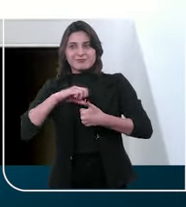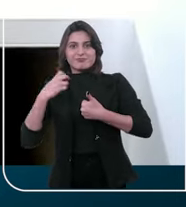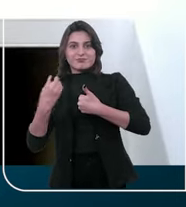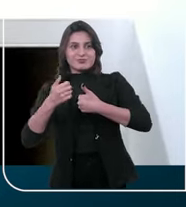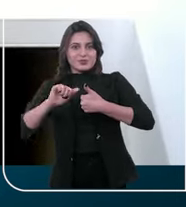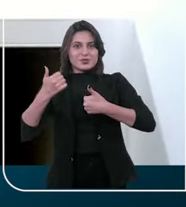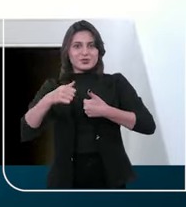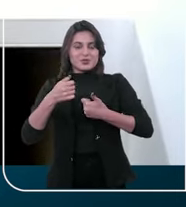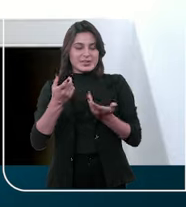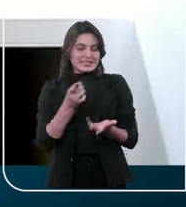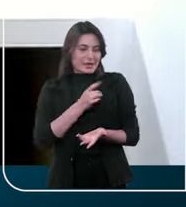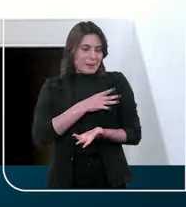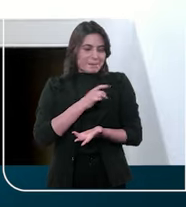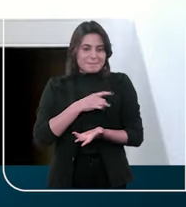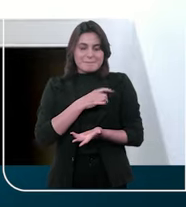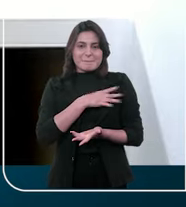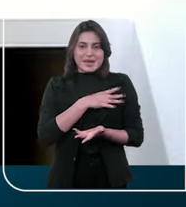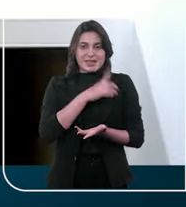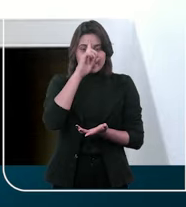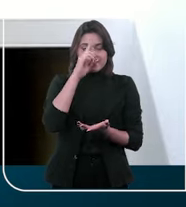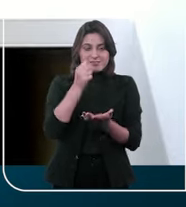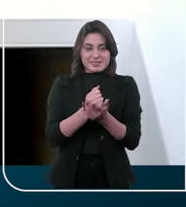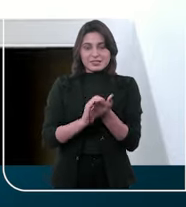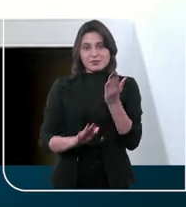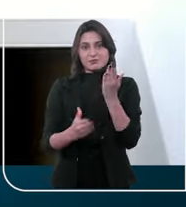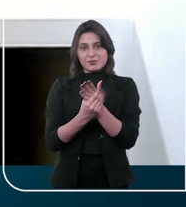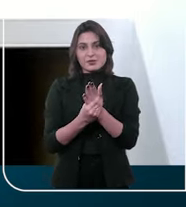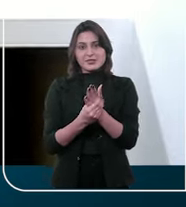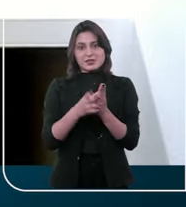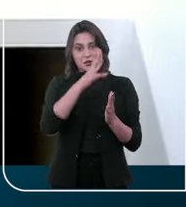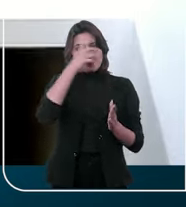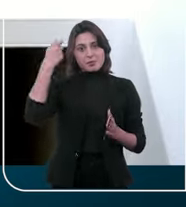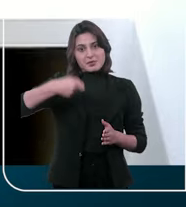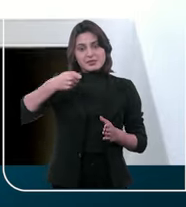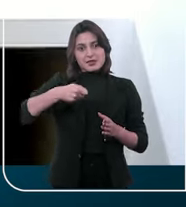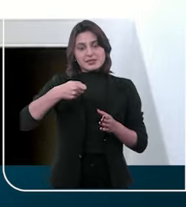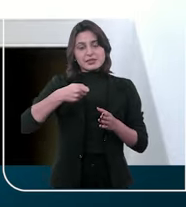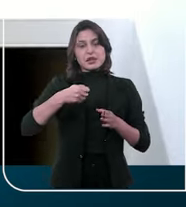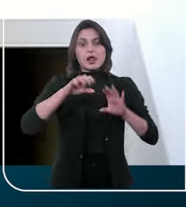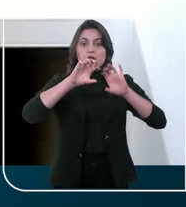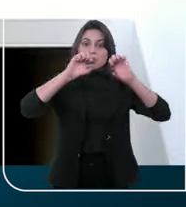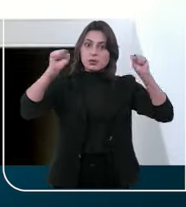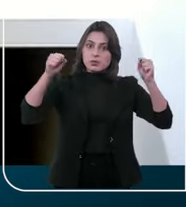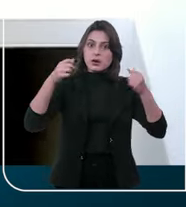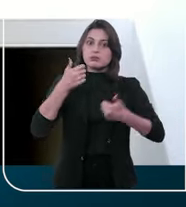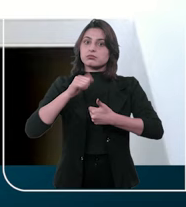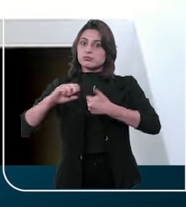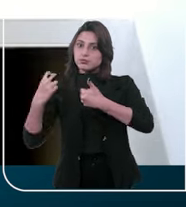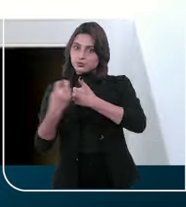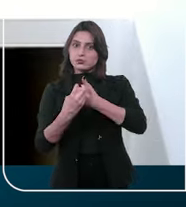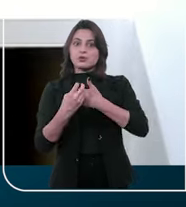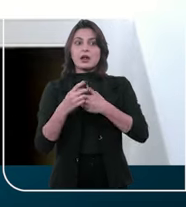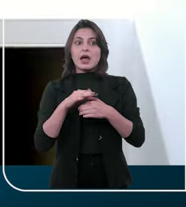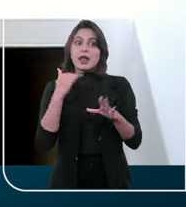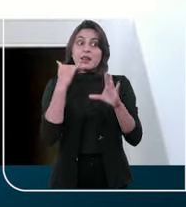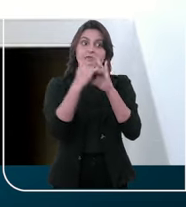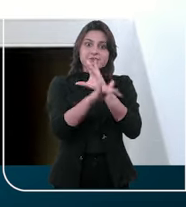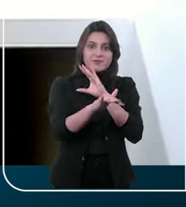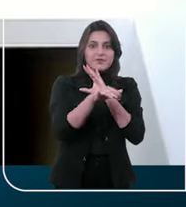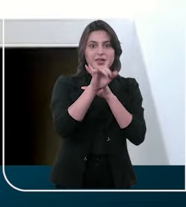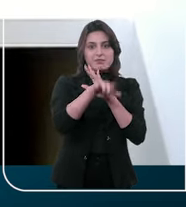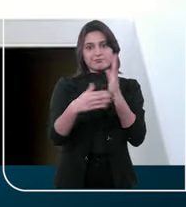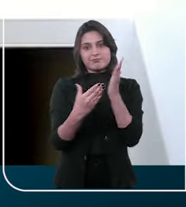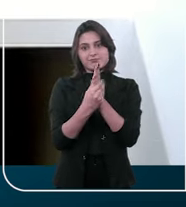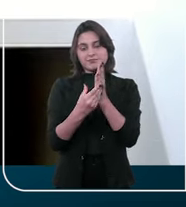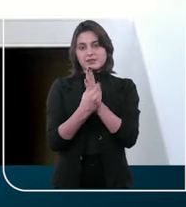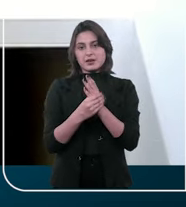tribunal de júri de forma definitiva e acabam encaminhando o processo ao julgamento. E aí, novamente, essa questão pode ser submetida ao jurado, sim, e aí